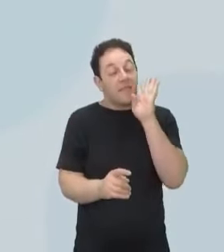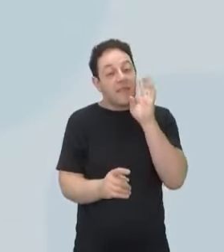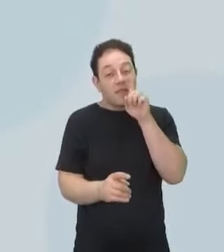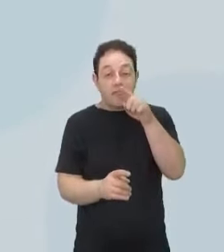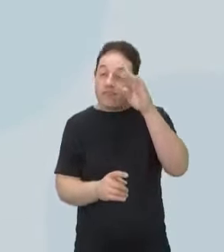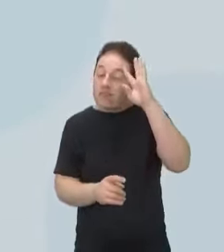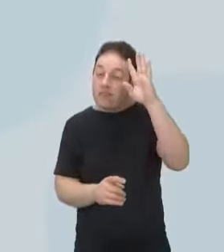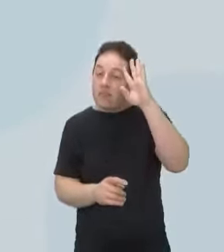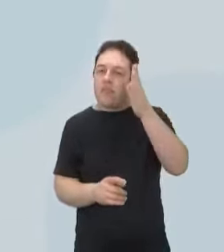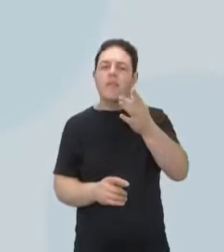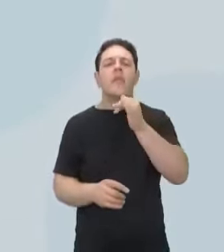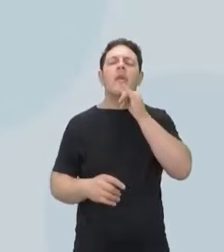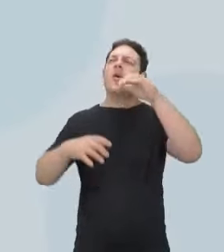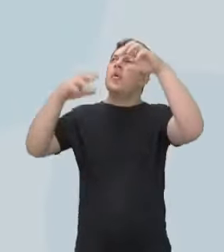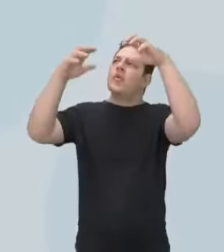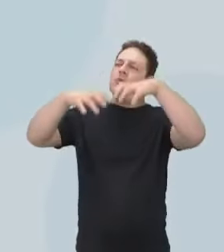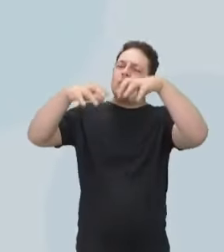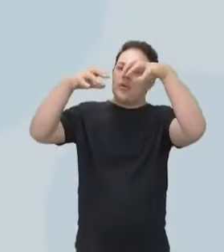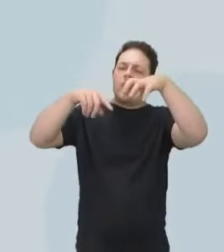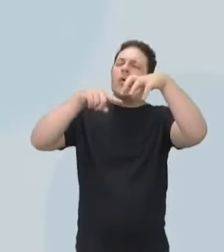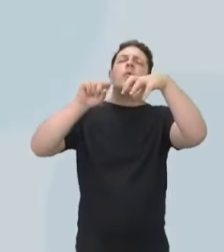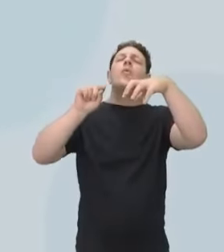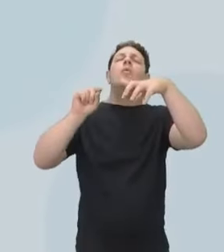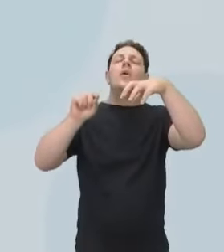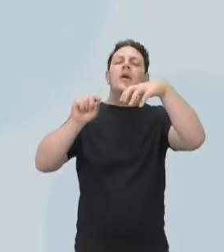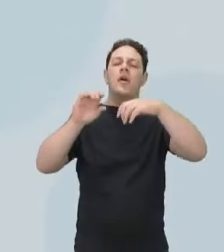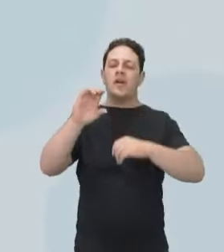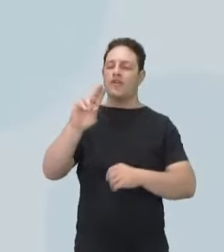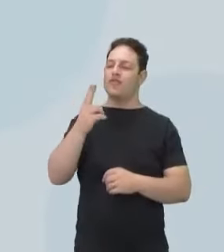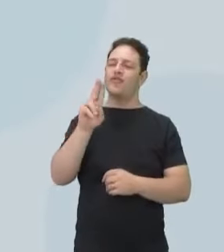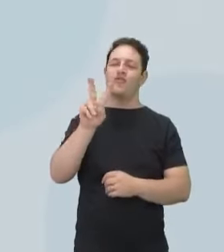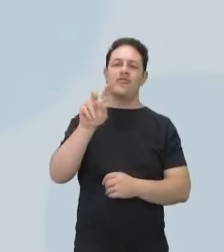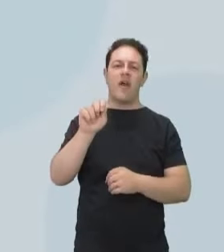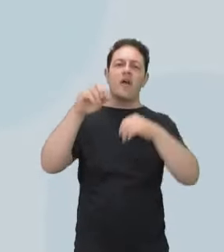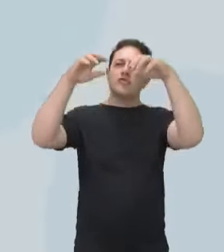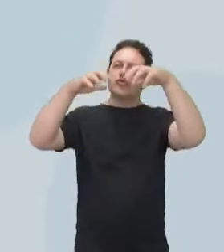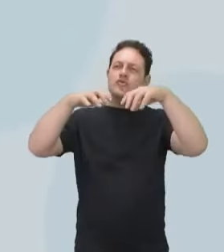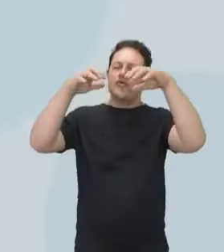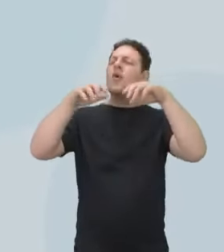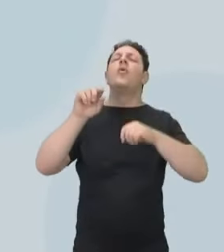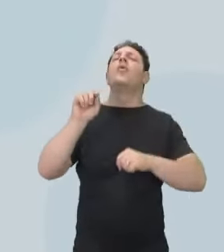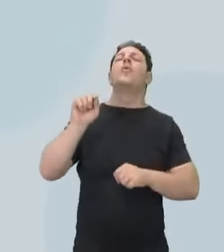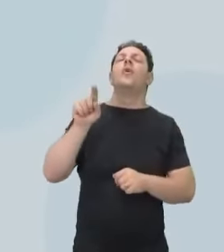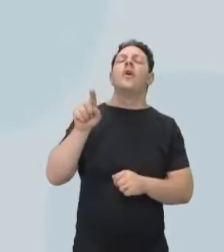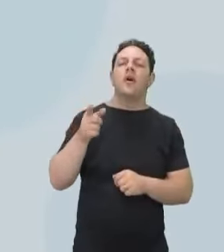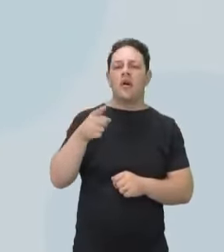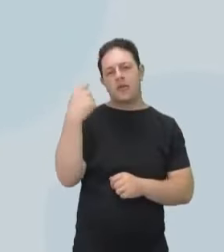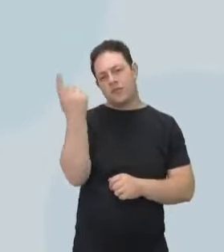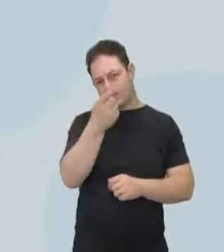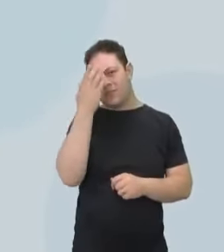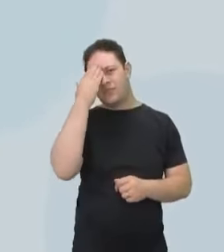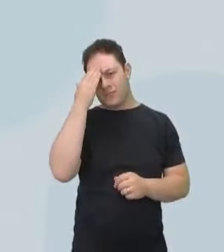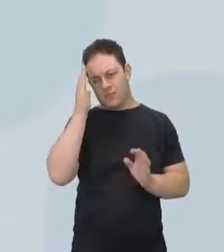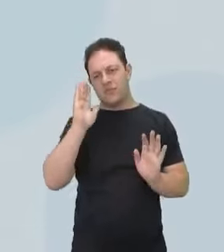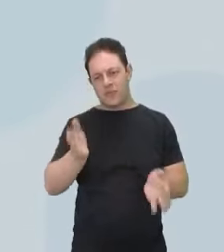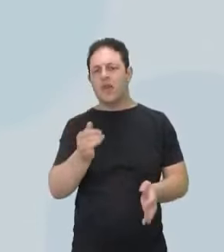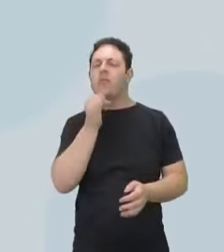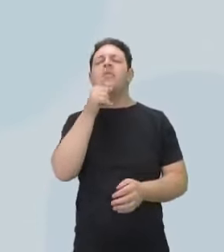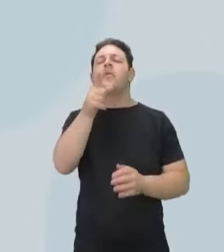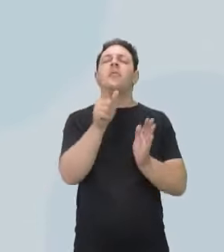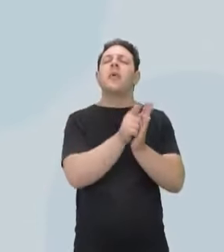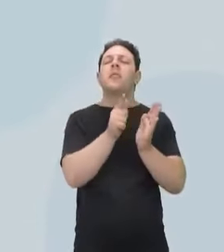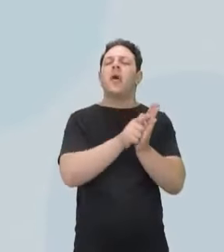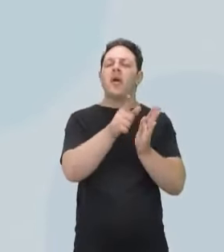refletir um pouquinho, né? O que é chuva? Né? Todo mundo intuitivamente sabe que é chuva, mas se você tivesse que escrever